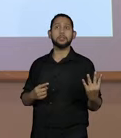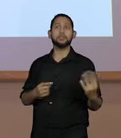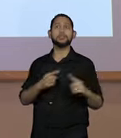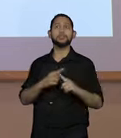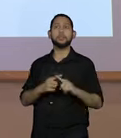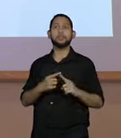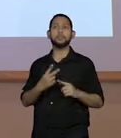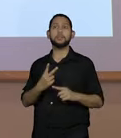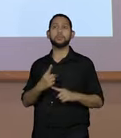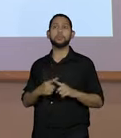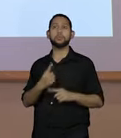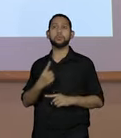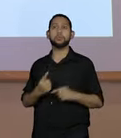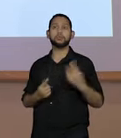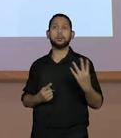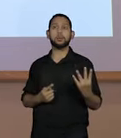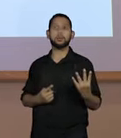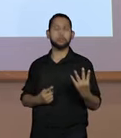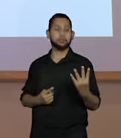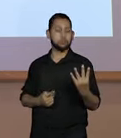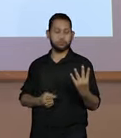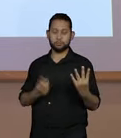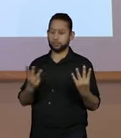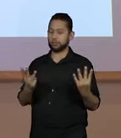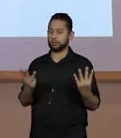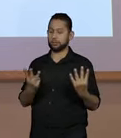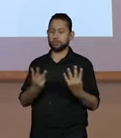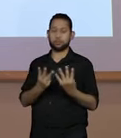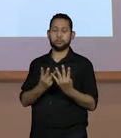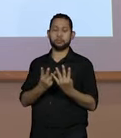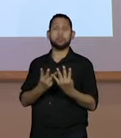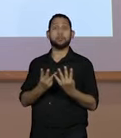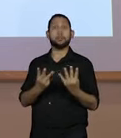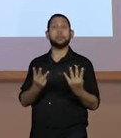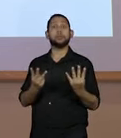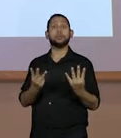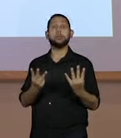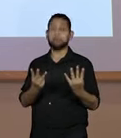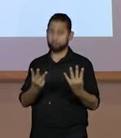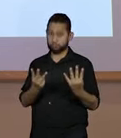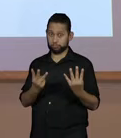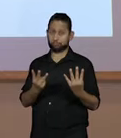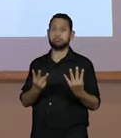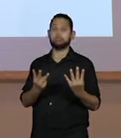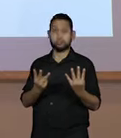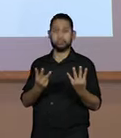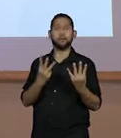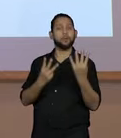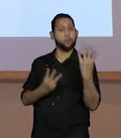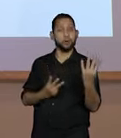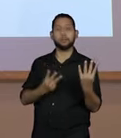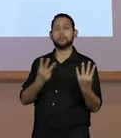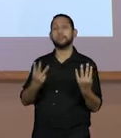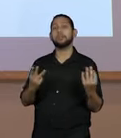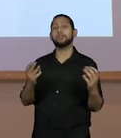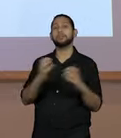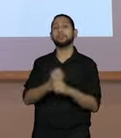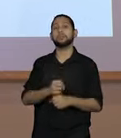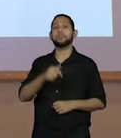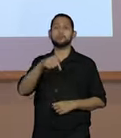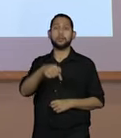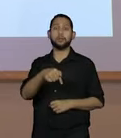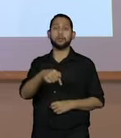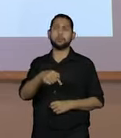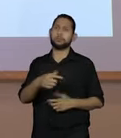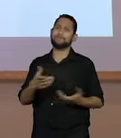3 vezes 1, 3. 4 com 3 dá um total de oxigênio desse lado igual a